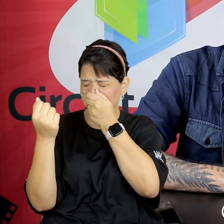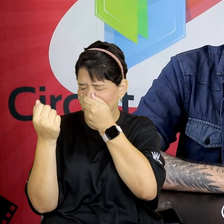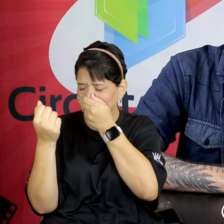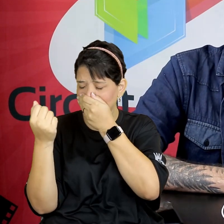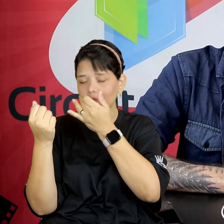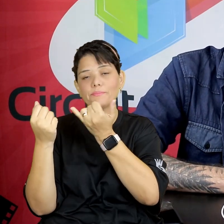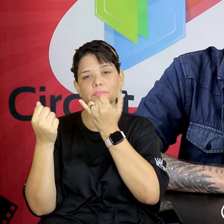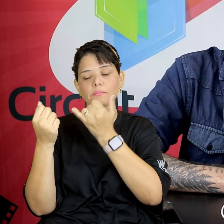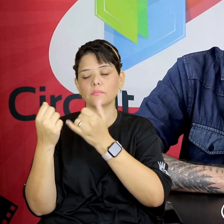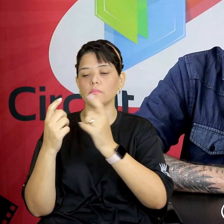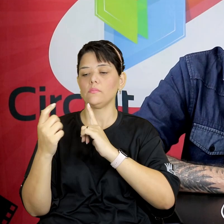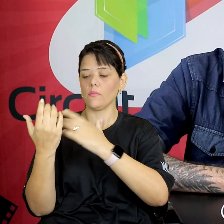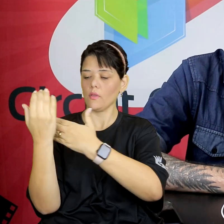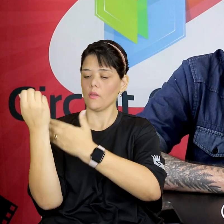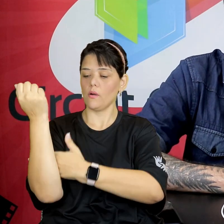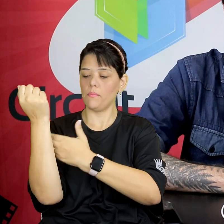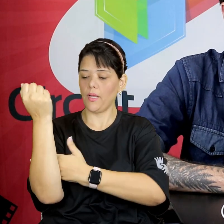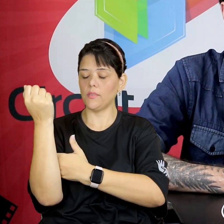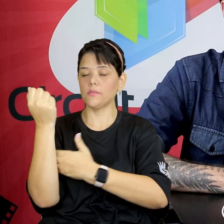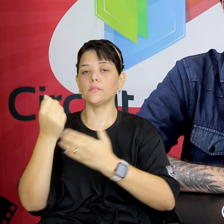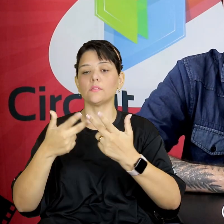organização.